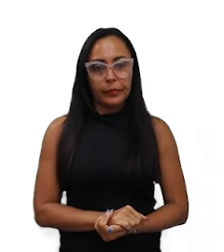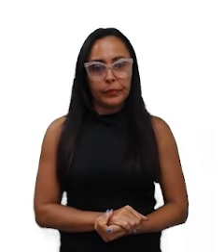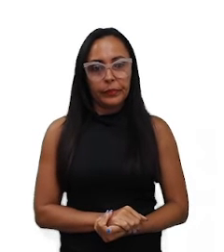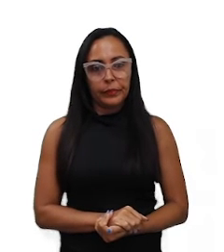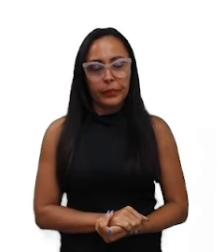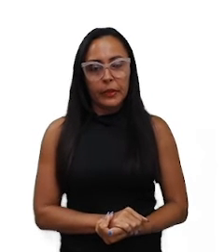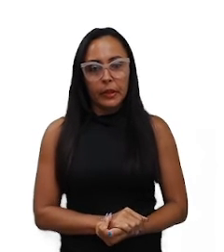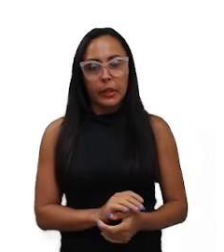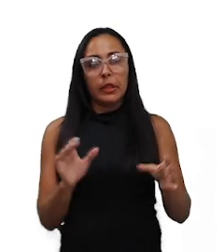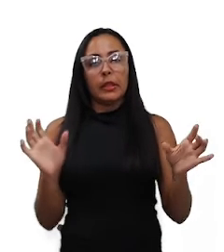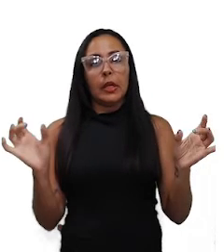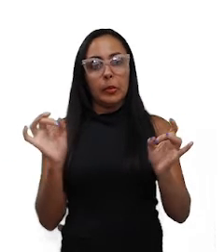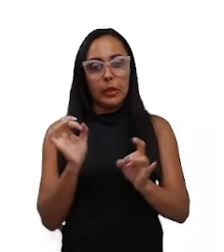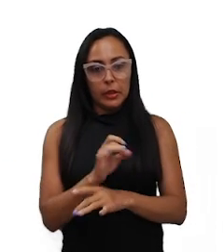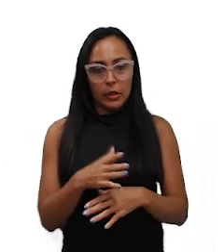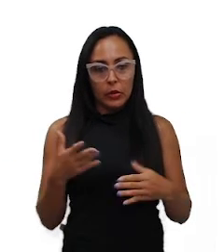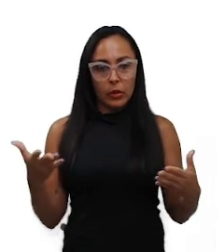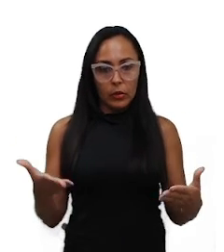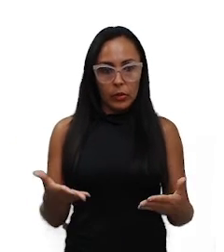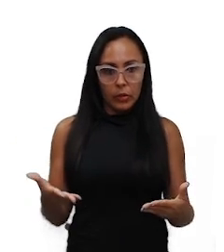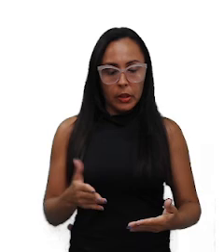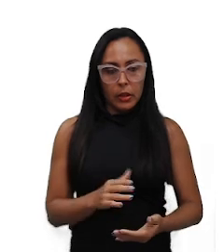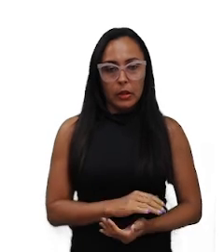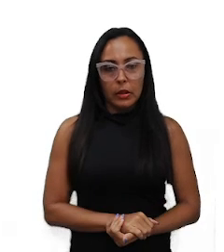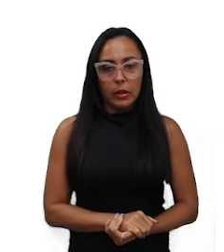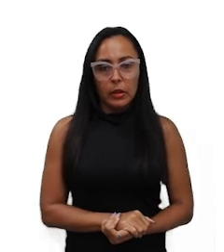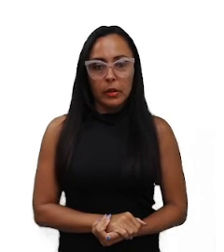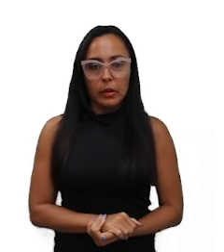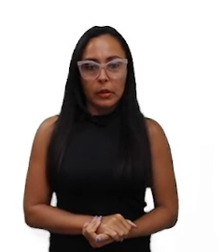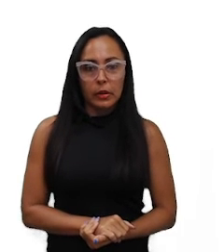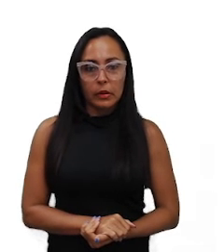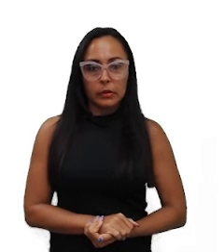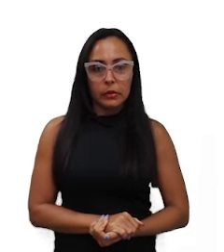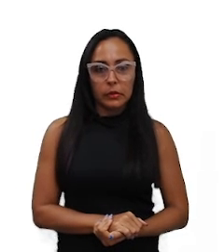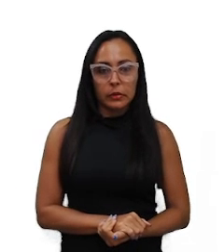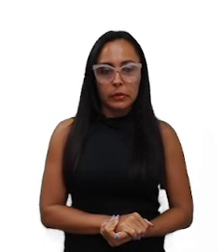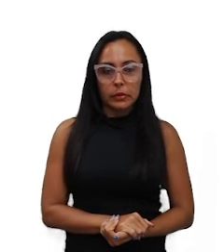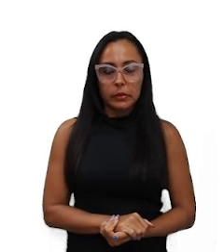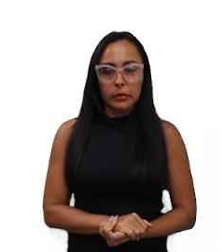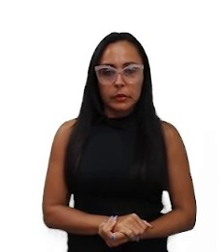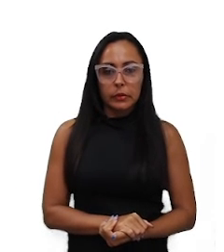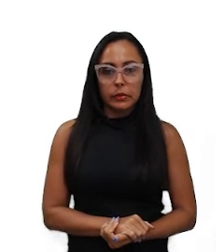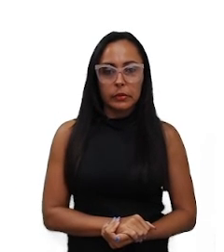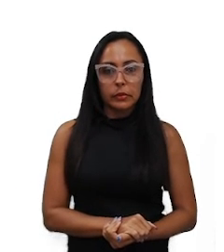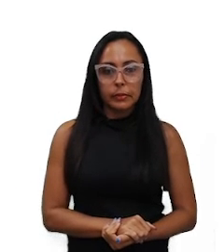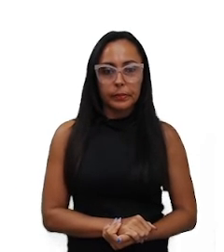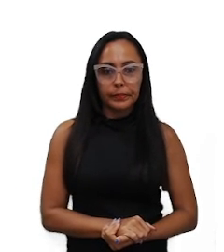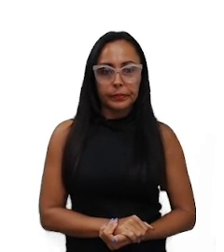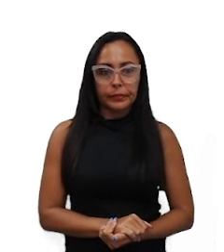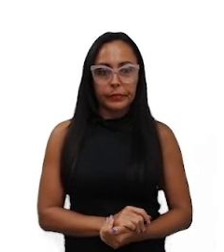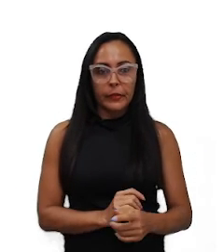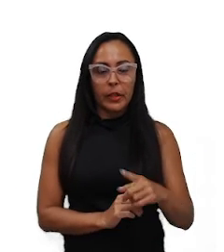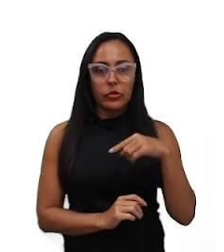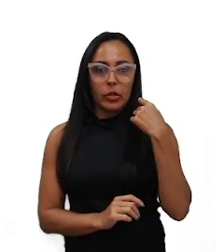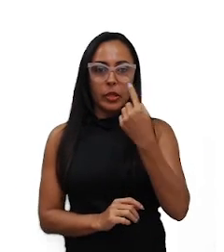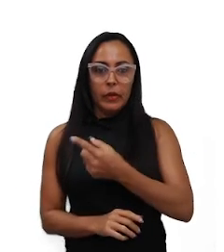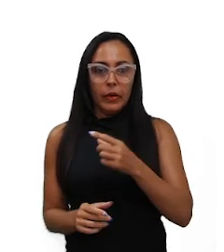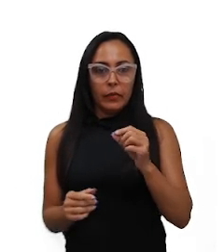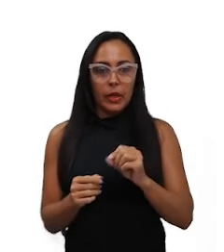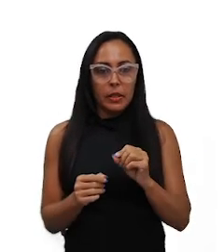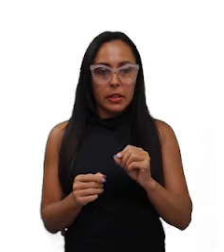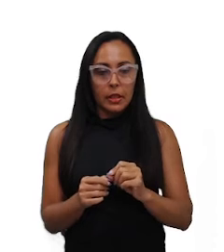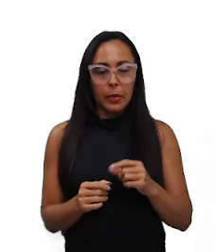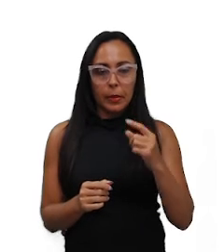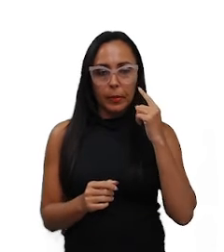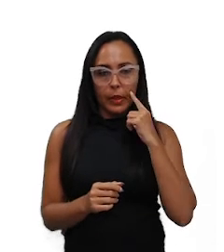Terminamos de desenhar o piso e as paredes, né, lateral e teto, a gente vai fazer a marcação do